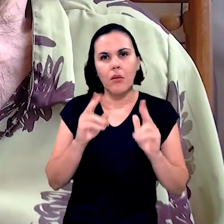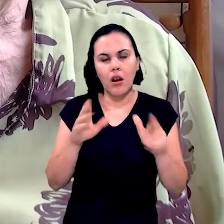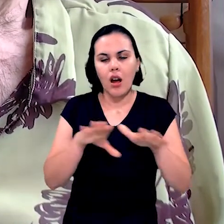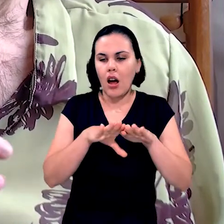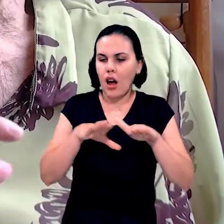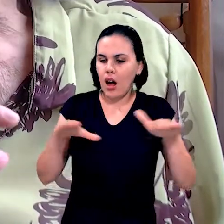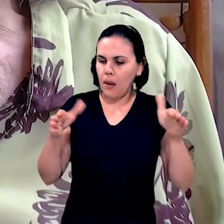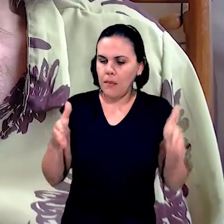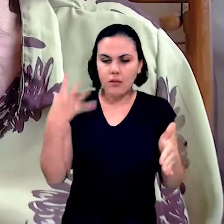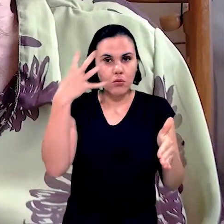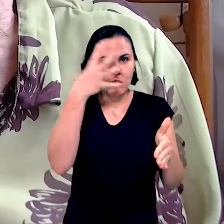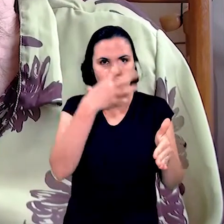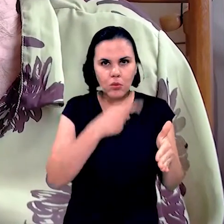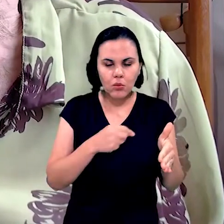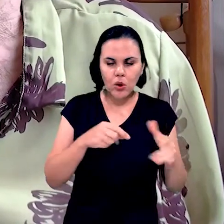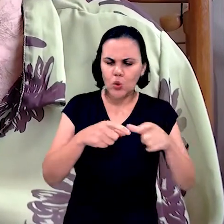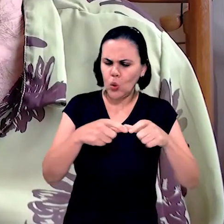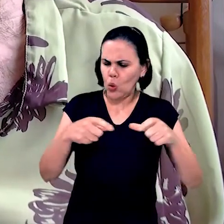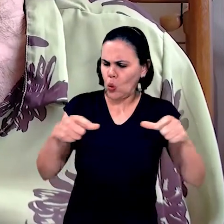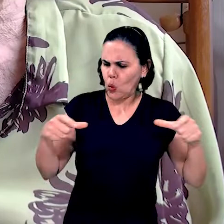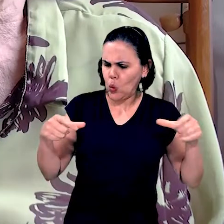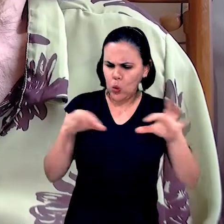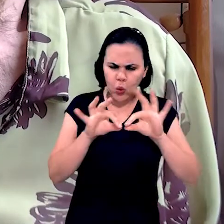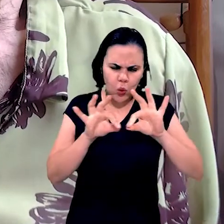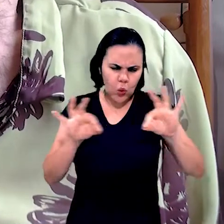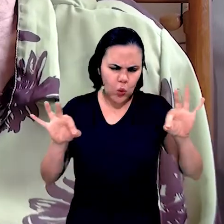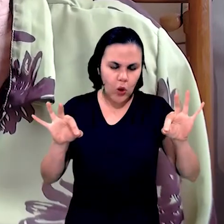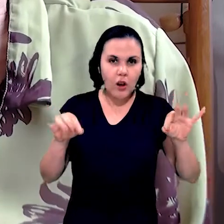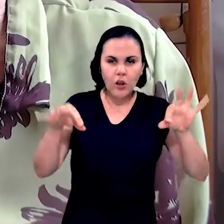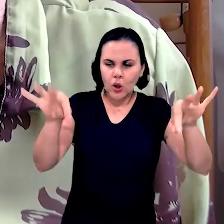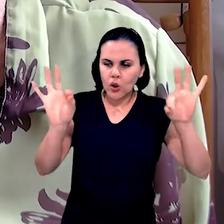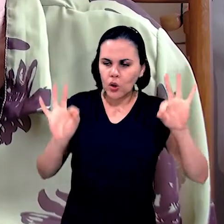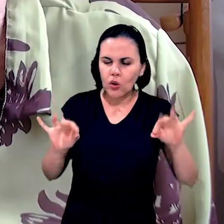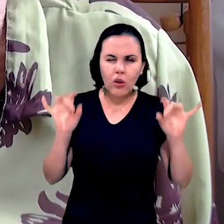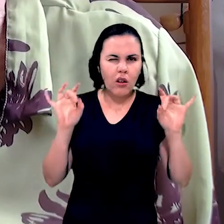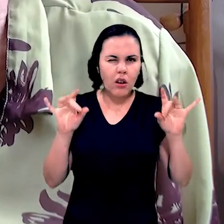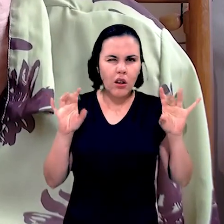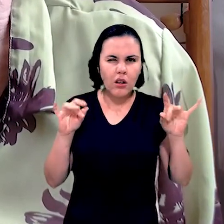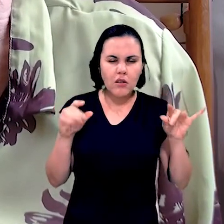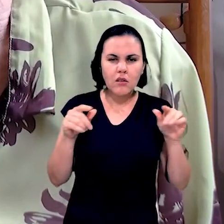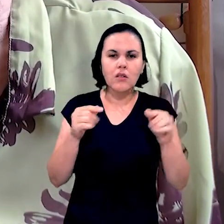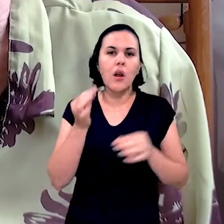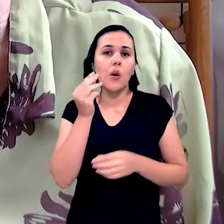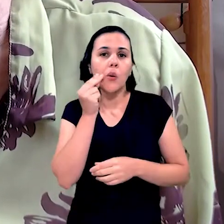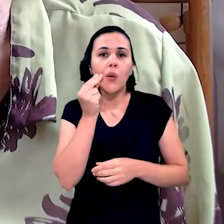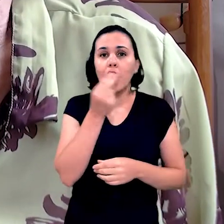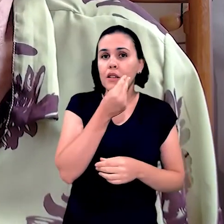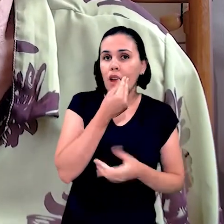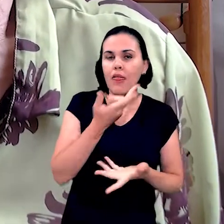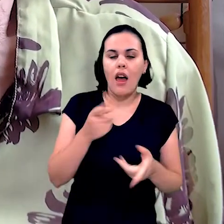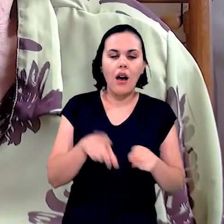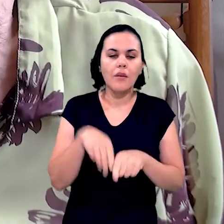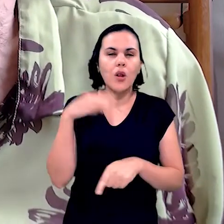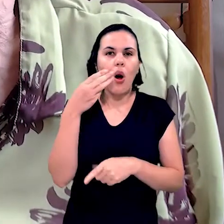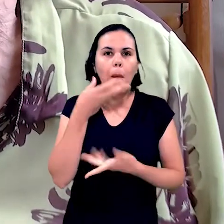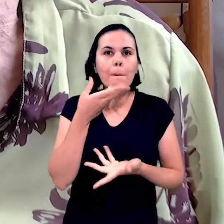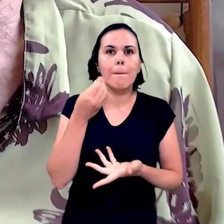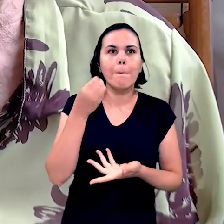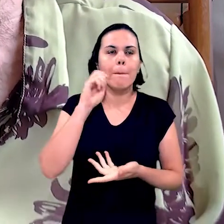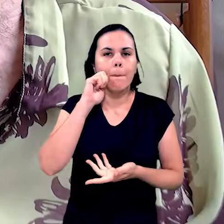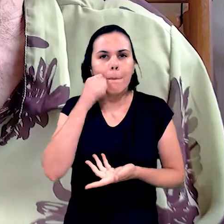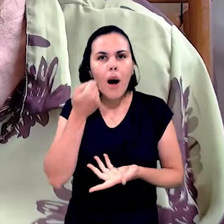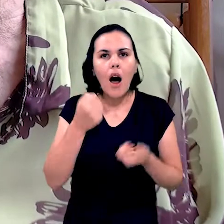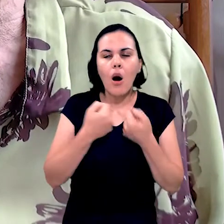mesmo. A mesa muito bonita, comprida, toalhas de linho, guardanapo de linho,